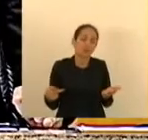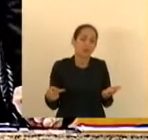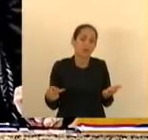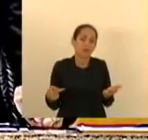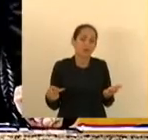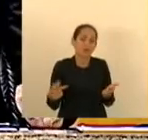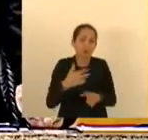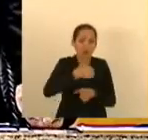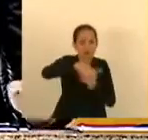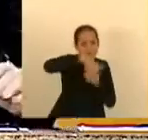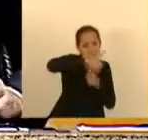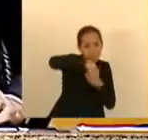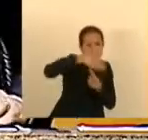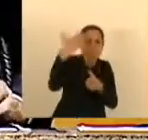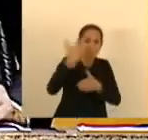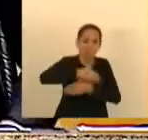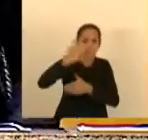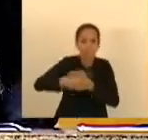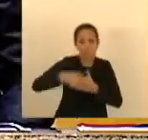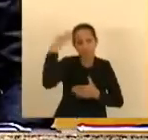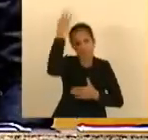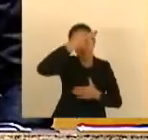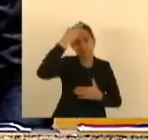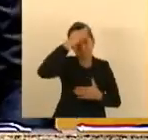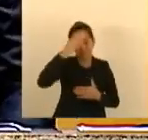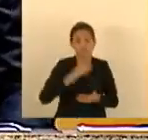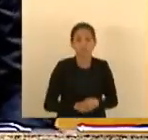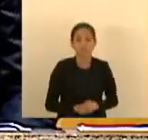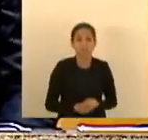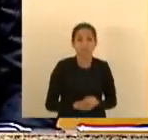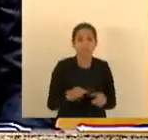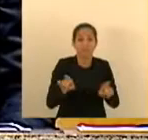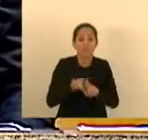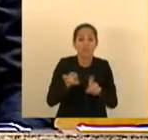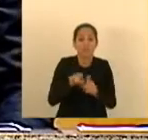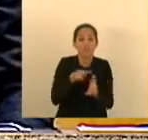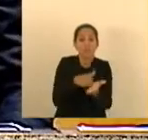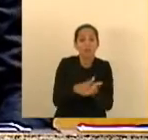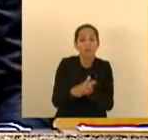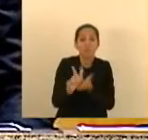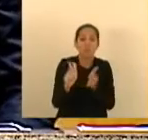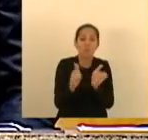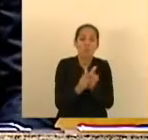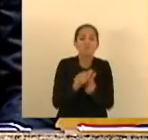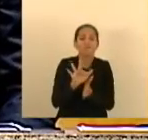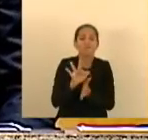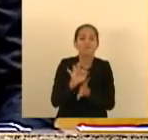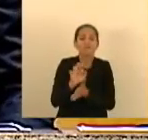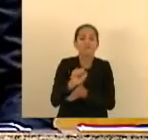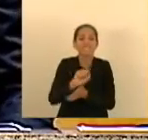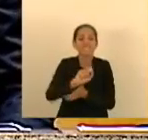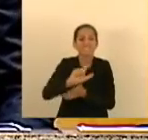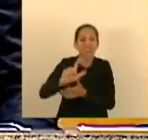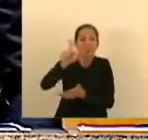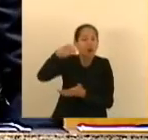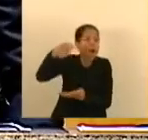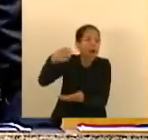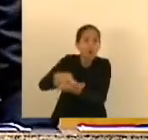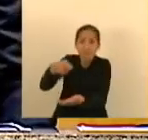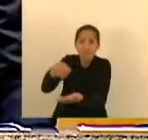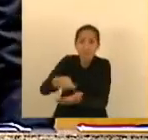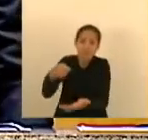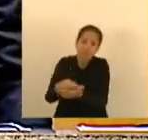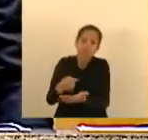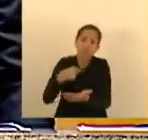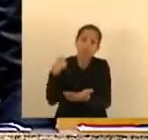as rodovias concessionadas aqui no Espírito Santo. E a emissão da nota fiscal é uma obrigação. Então, nós não estamos